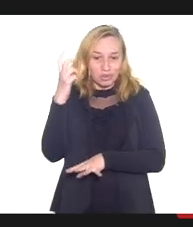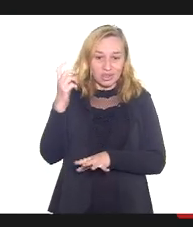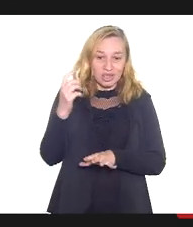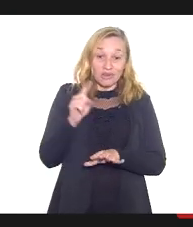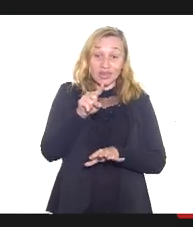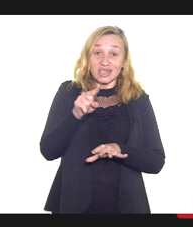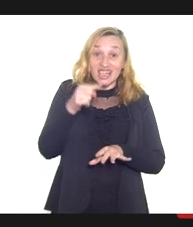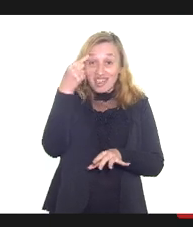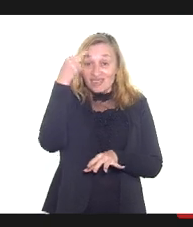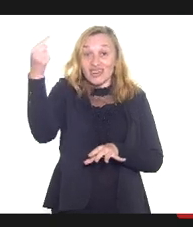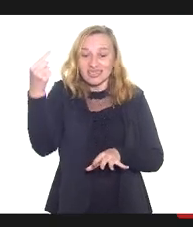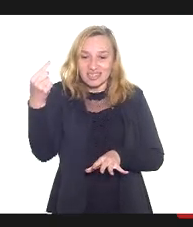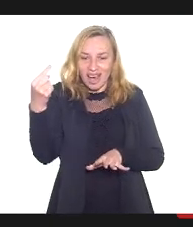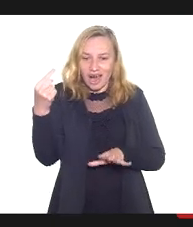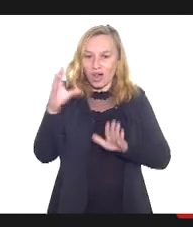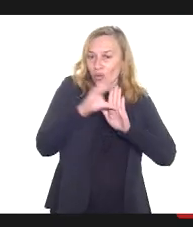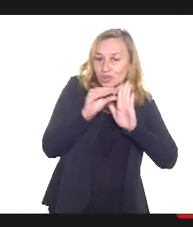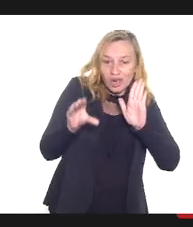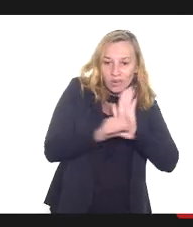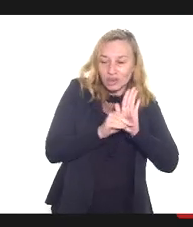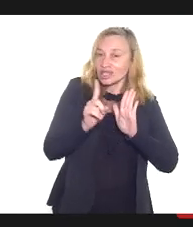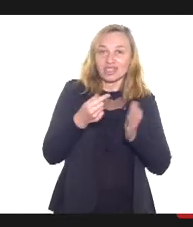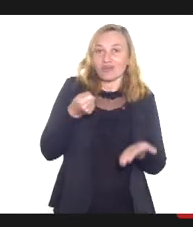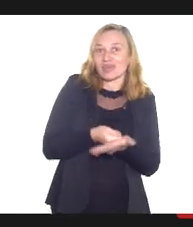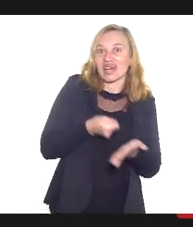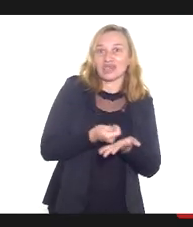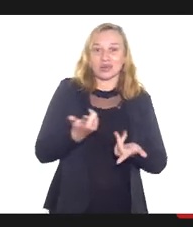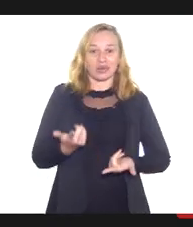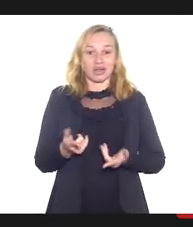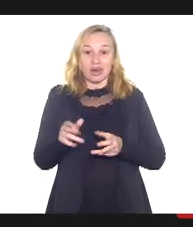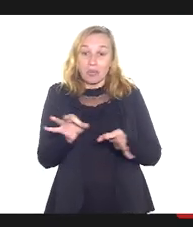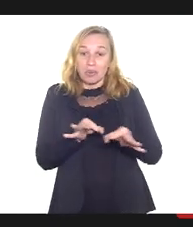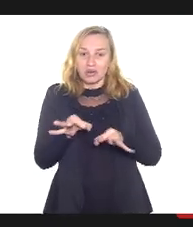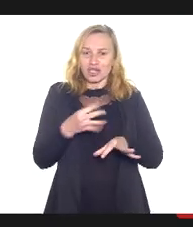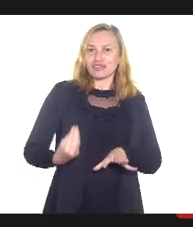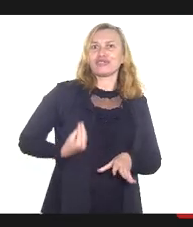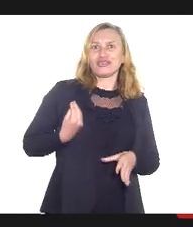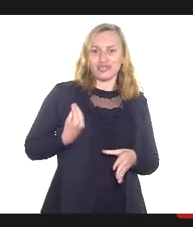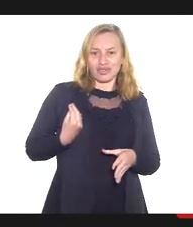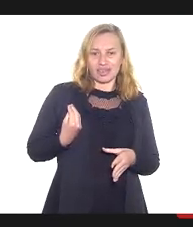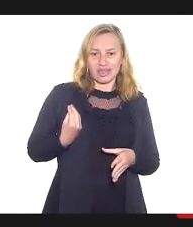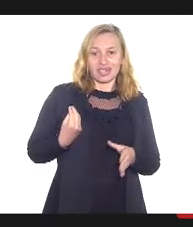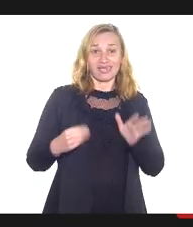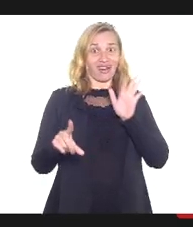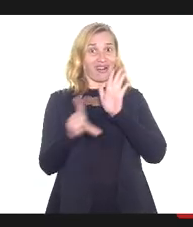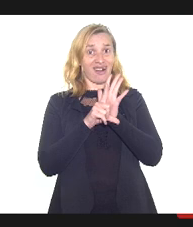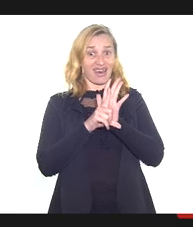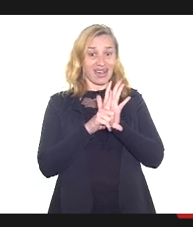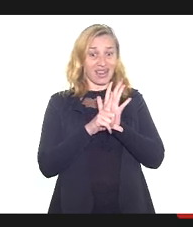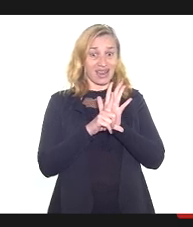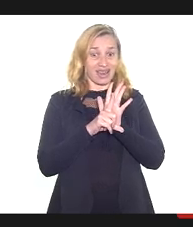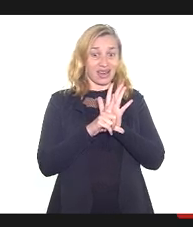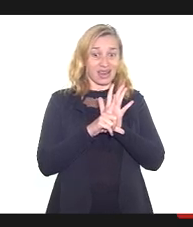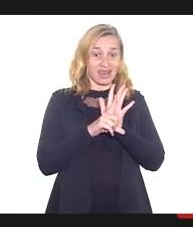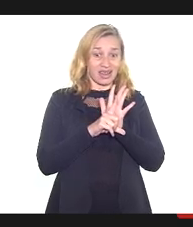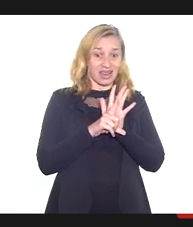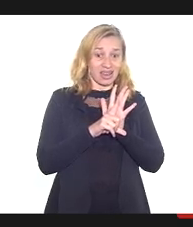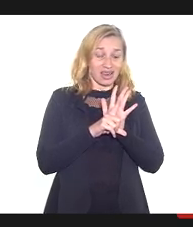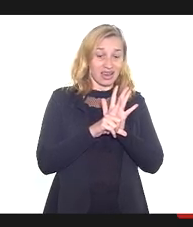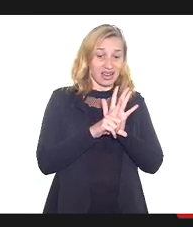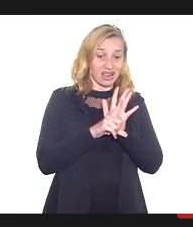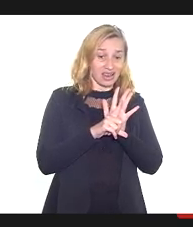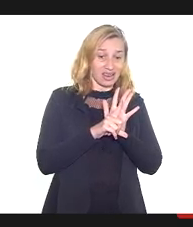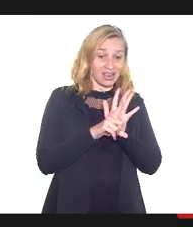conteúdos que não são obrigatórios. Projeto de vida na legislação, tanto na lei quanto